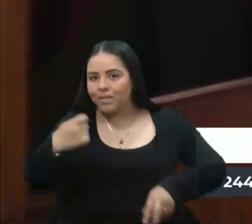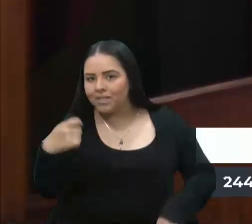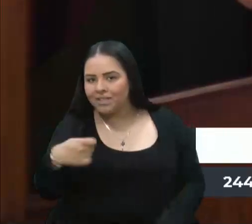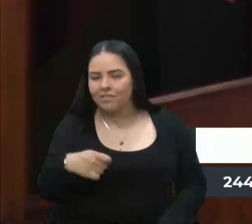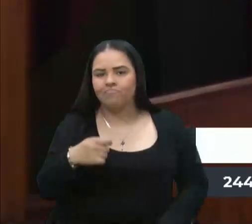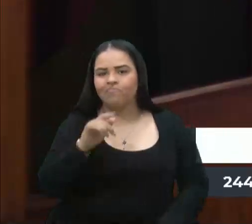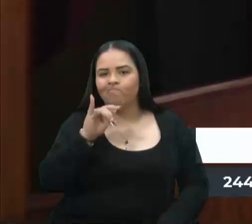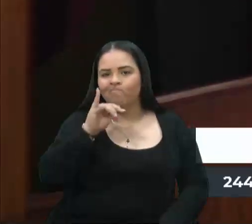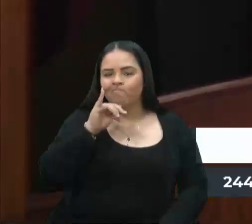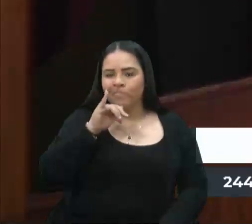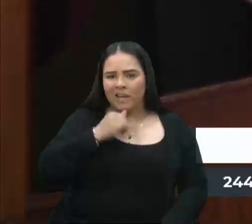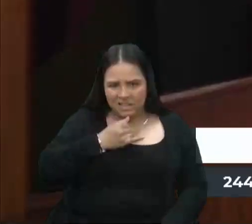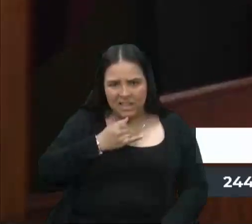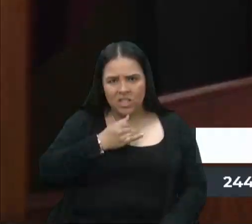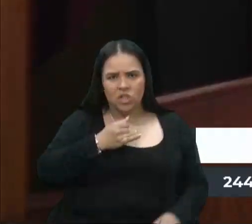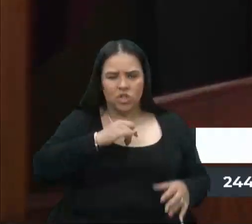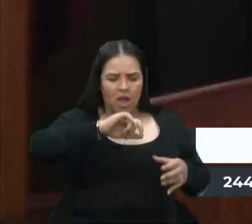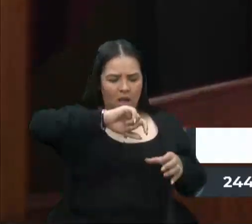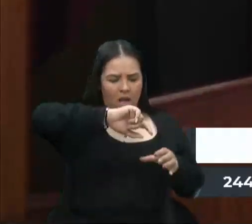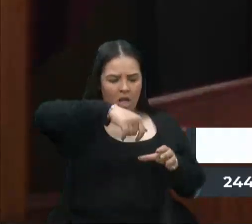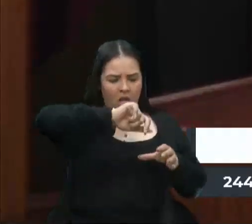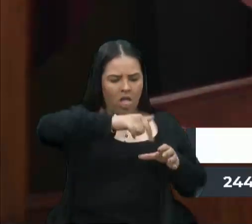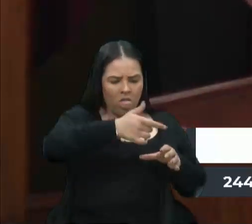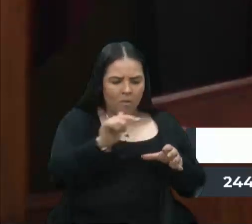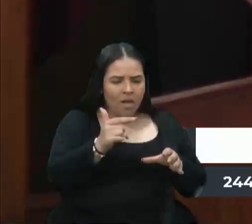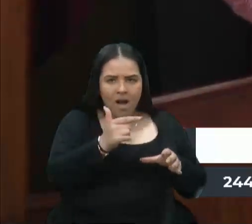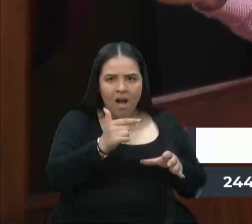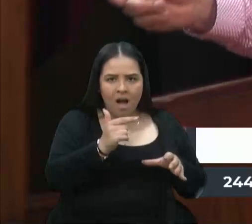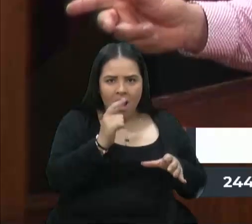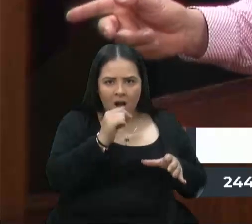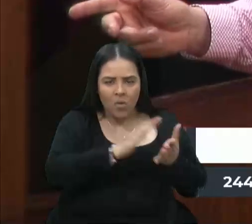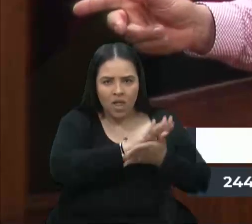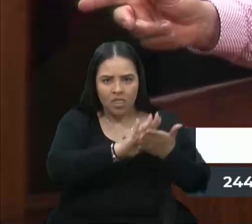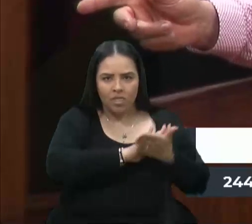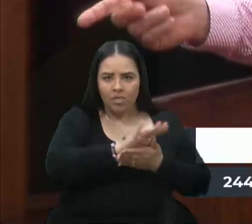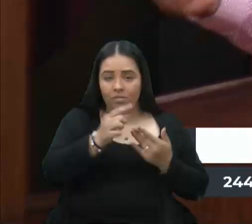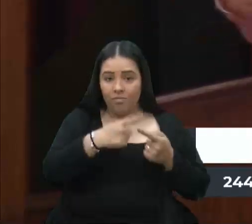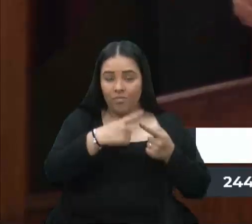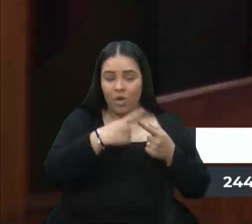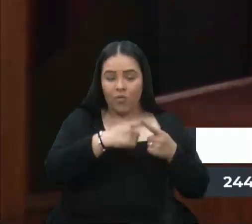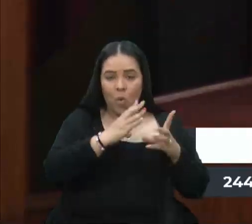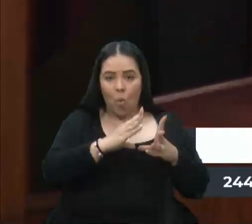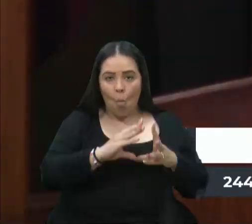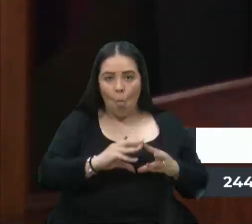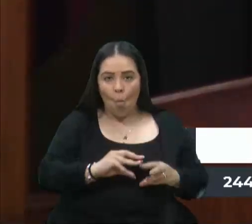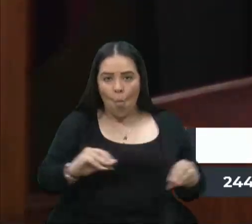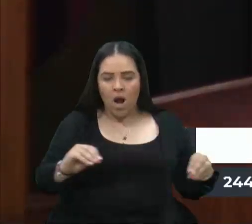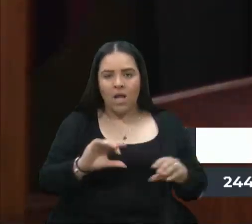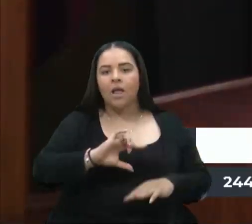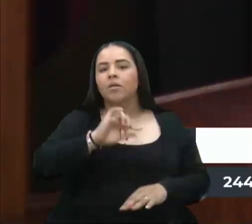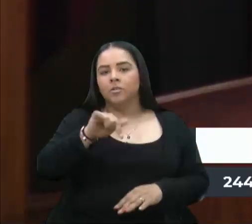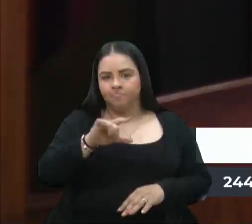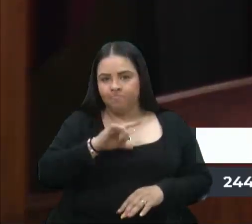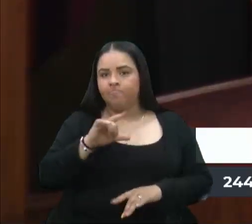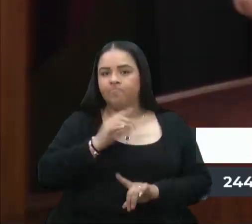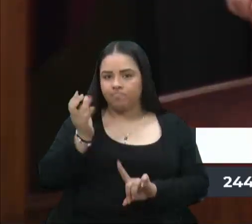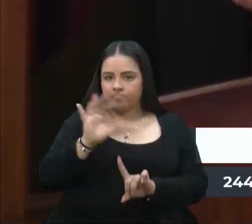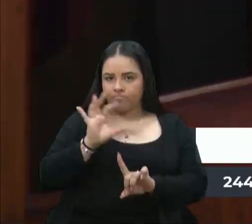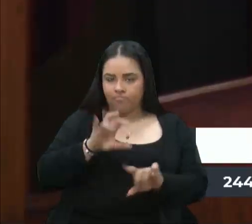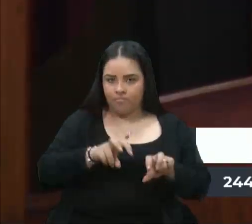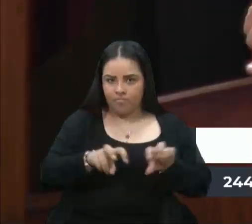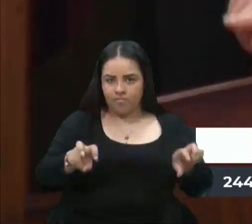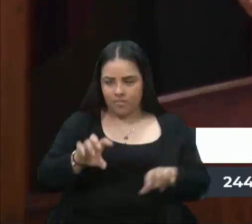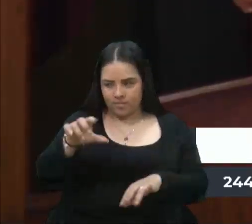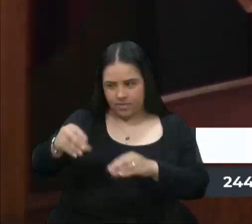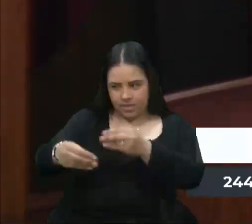torneira e não ter água das fontes que se defasaram ao longo do tempo, vai dar efeito na mesa. A sua